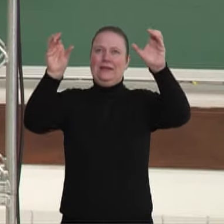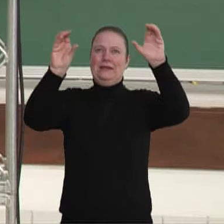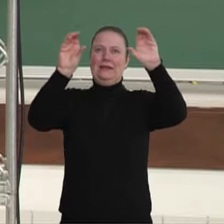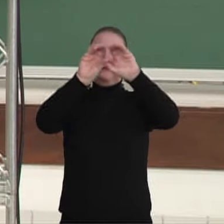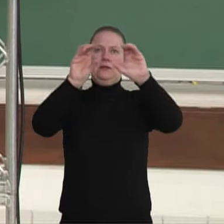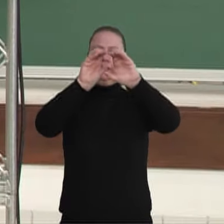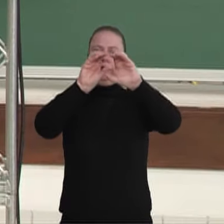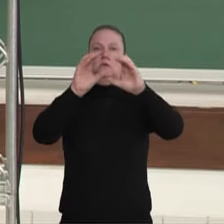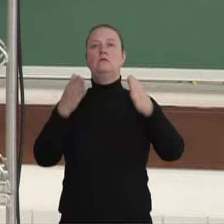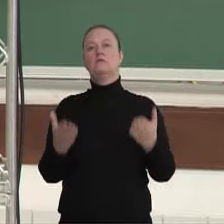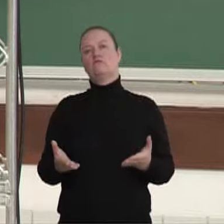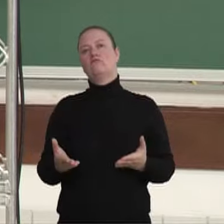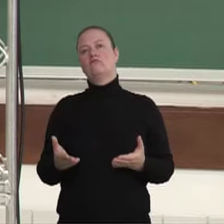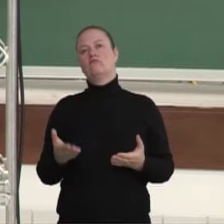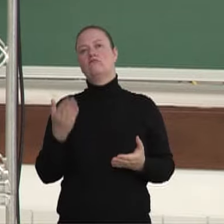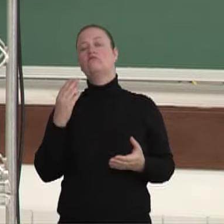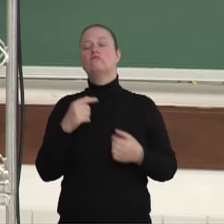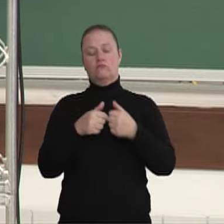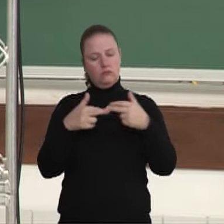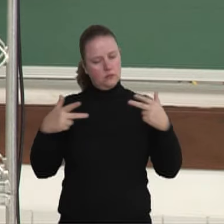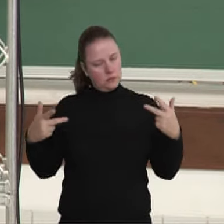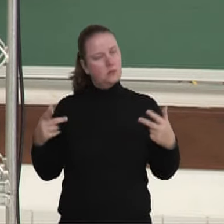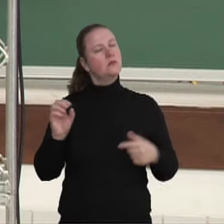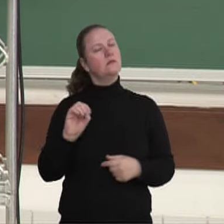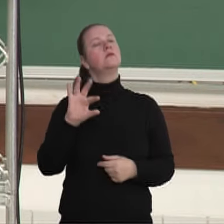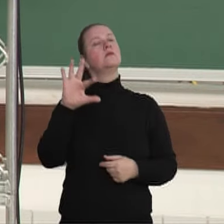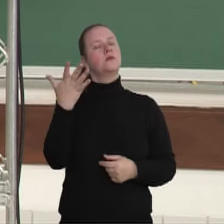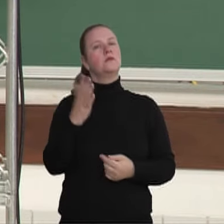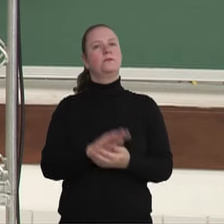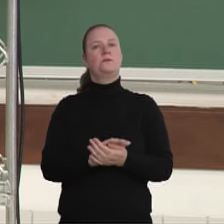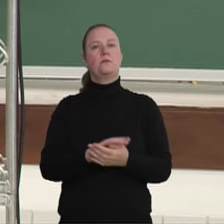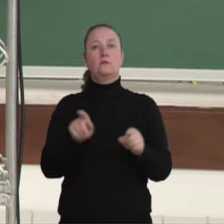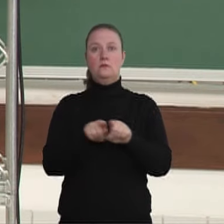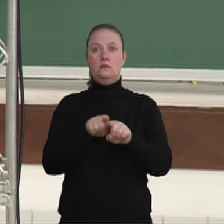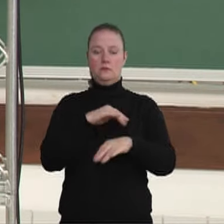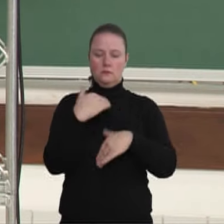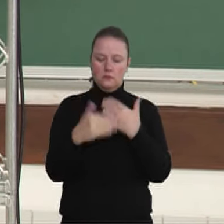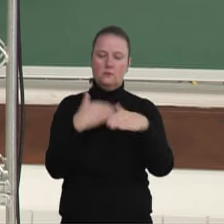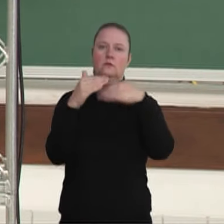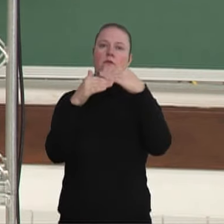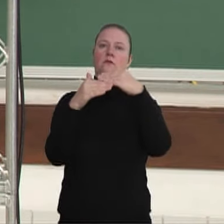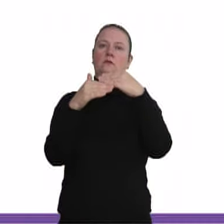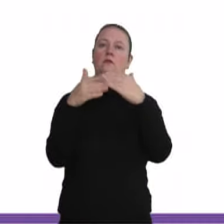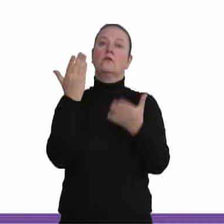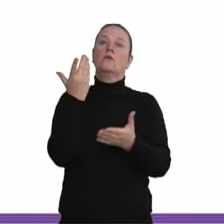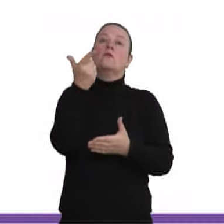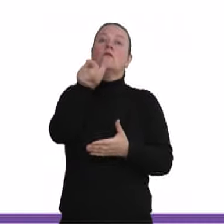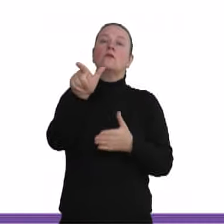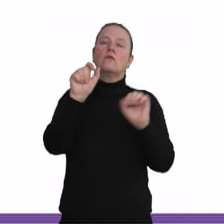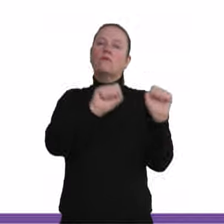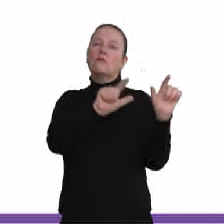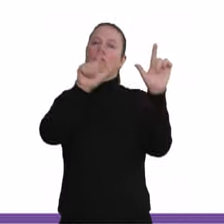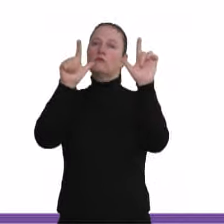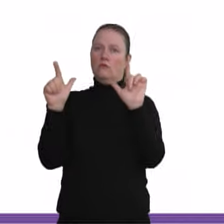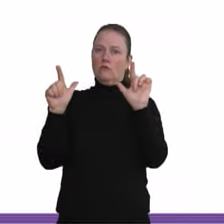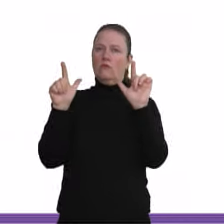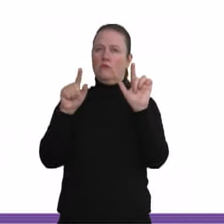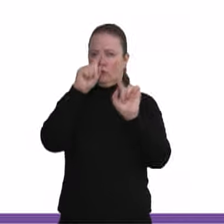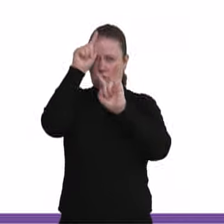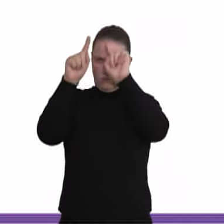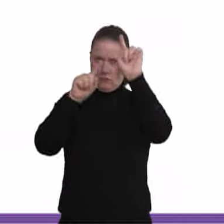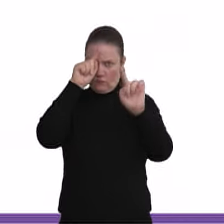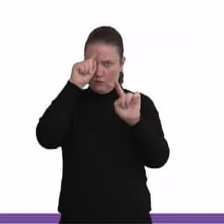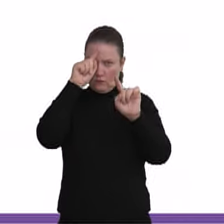certo? Então isso é uma das coisas que acaba ocorrendo. Avançando para a nossa próxima imagem, então temos ali a ideia de uma